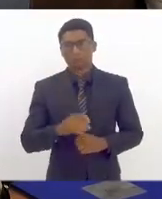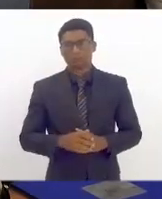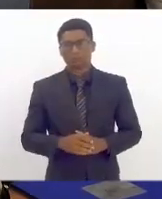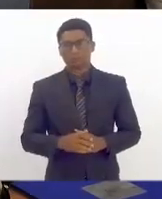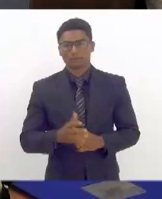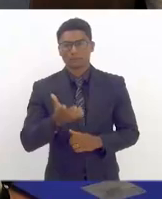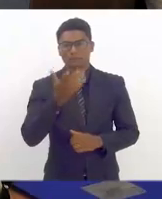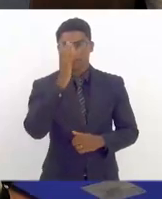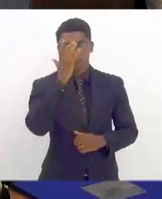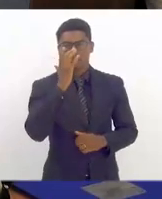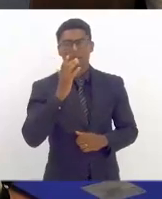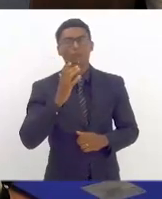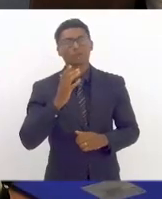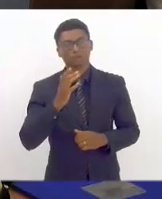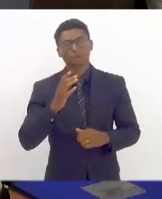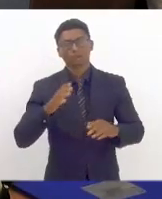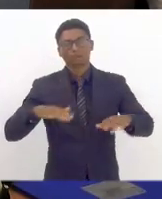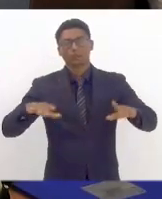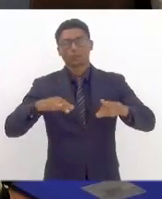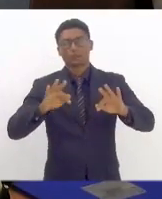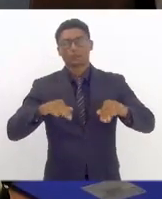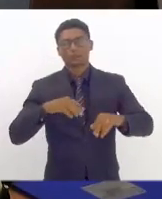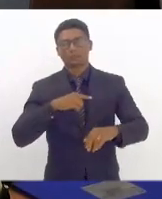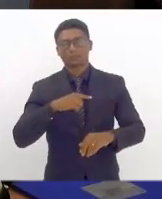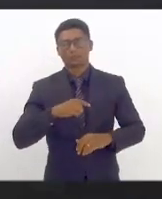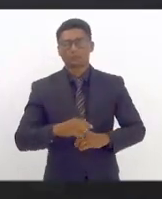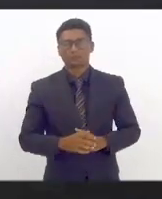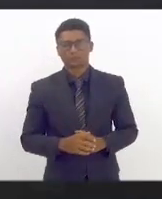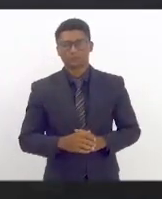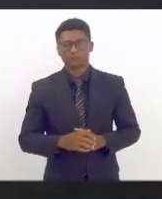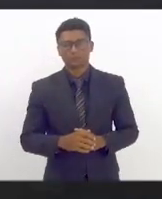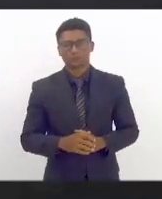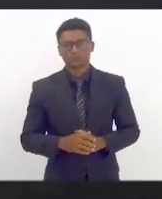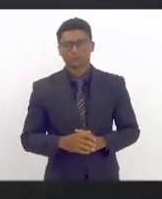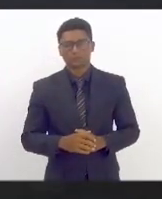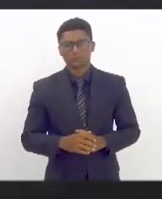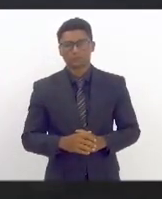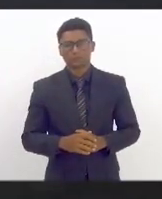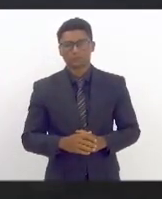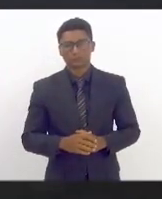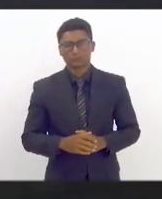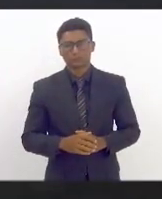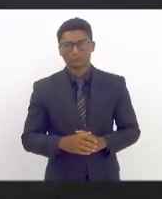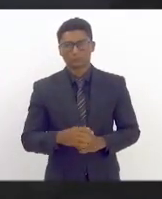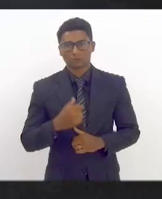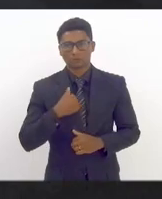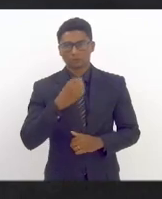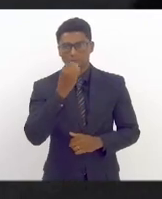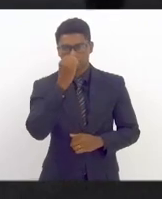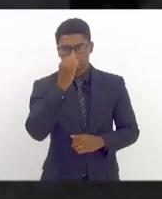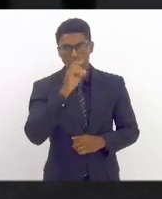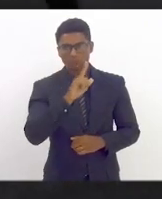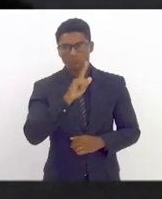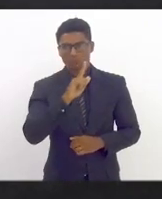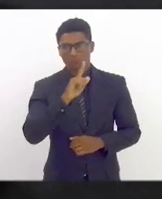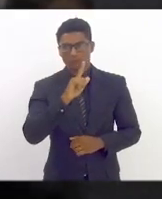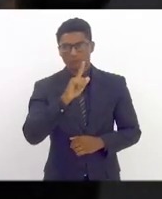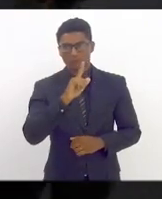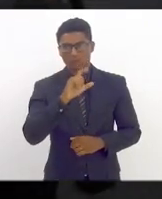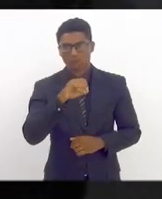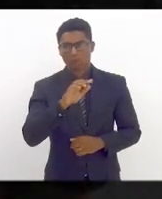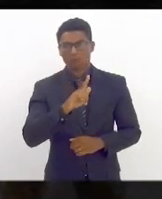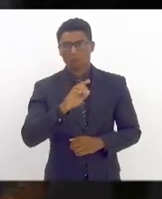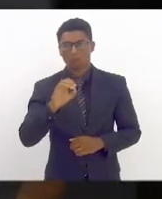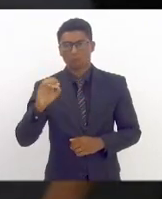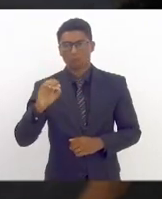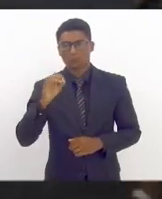Carnaval tem seu Fim né Todo Carnaval tem seu Fim eu queria que eu corte palhaço longo da companhia de banquinhos e vim fazendo